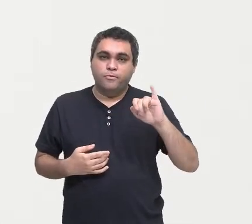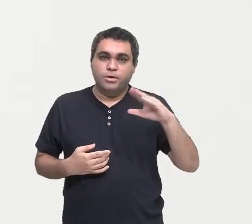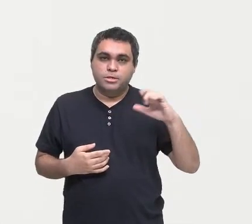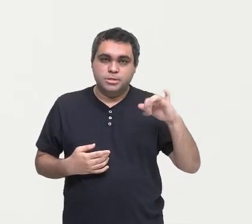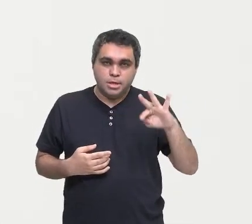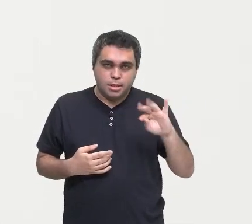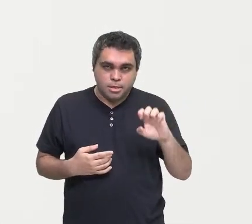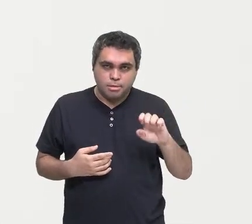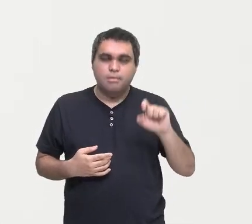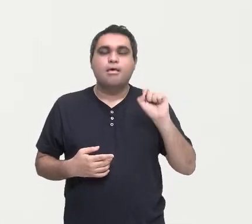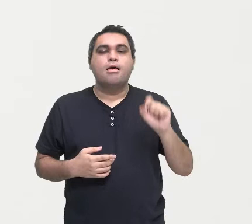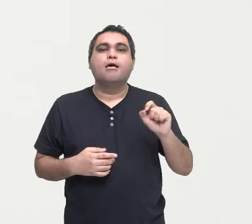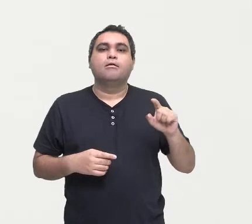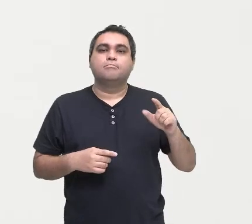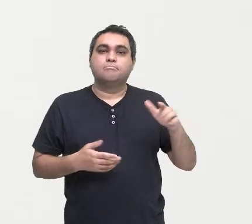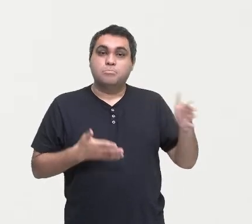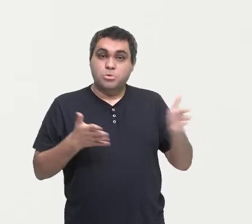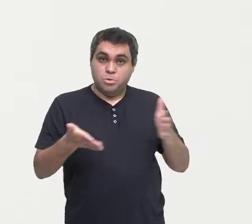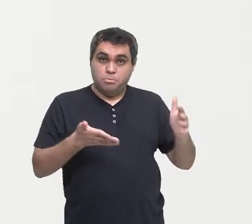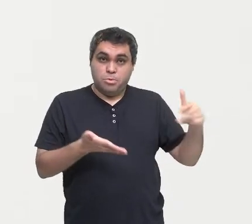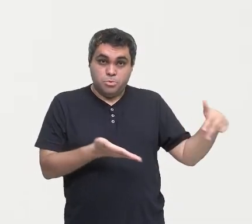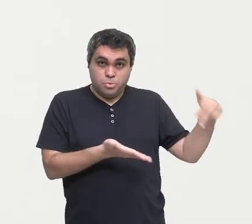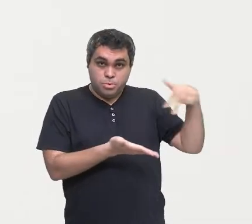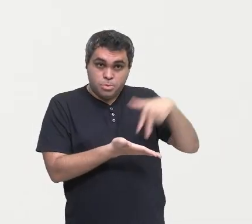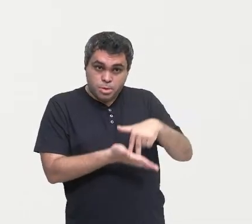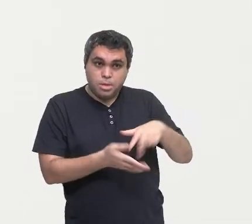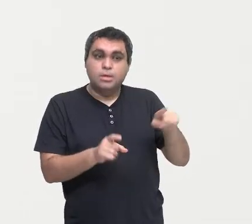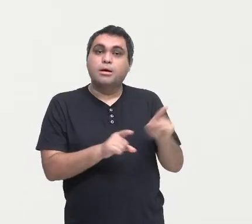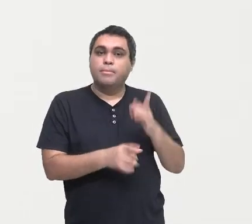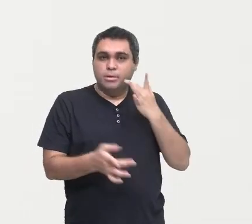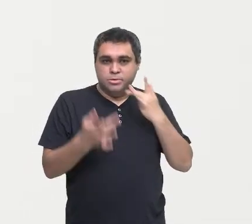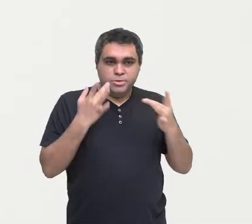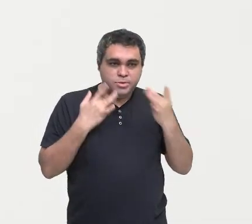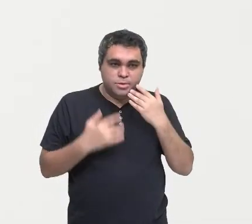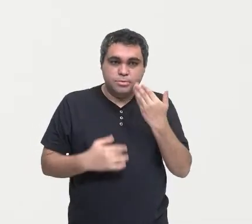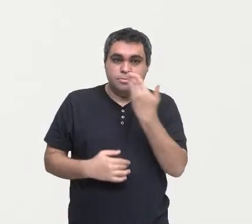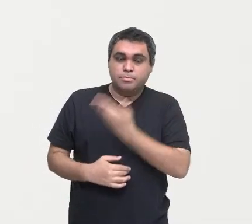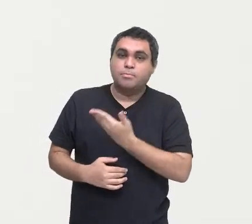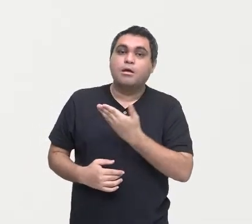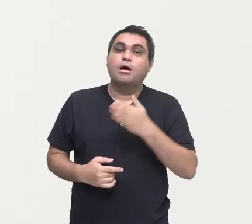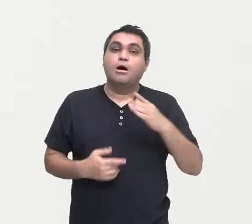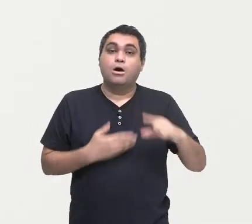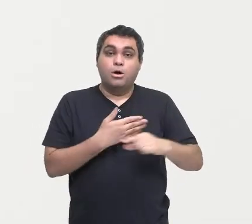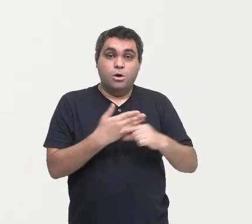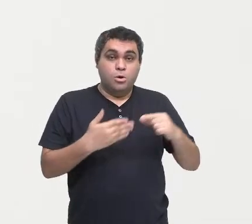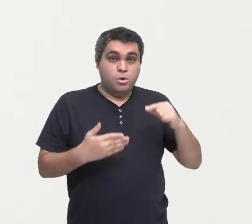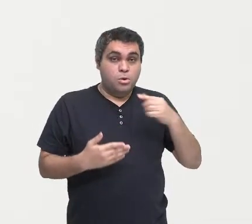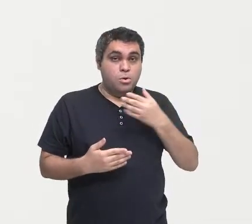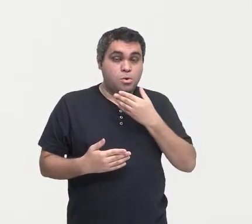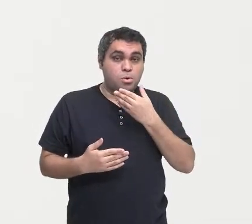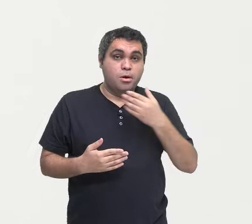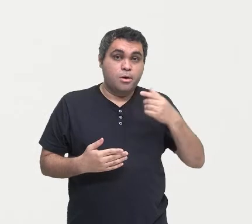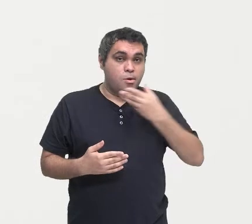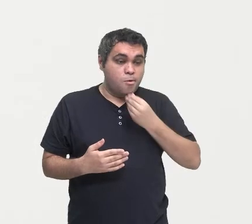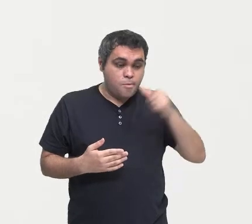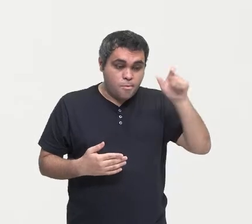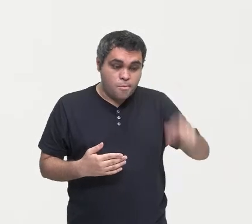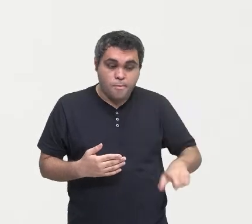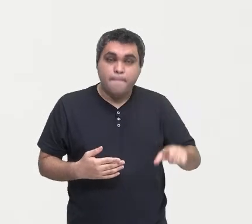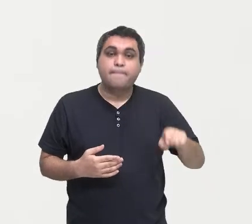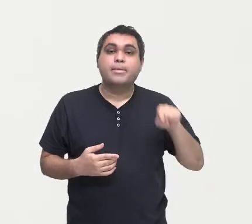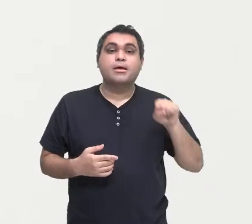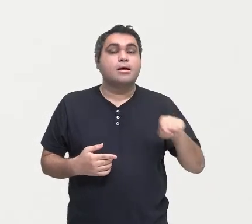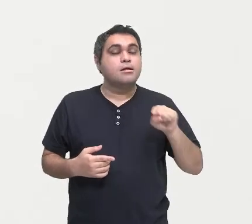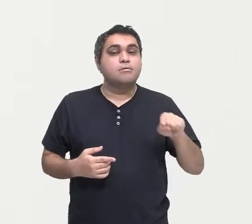humanismo também, no período humanista, pela obra de Gil Vicente, que condena o abandono dos valores cristãos. Olha só,